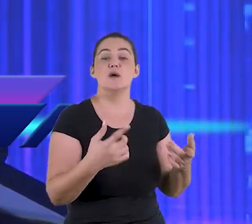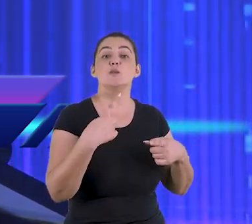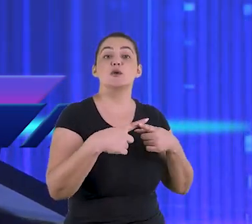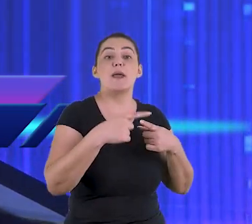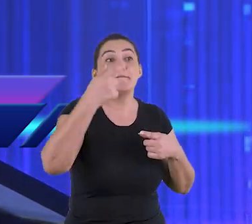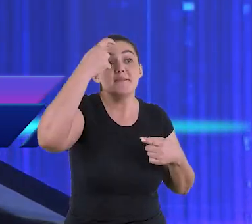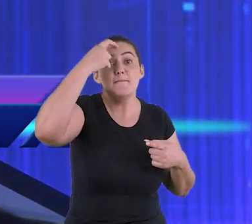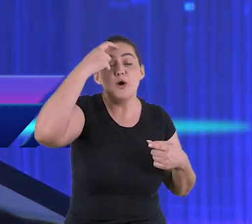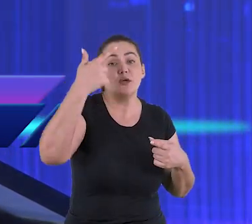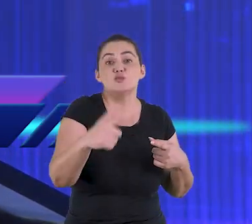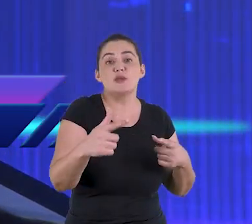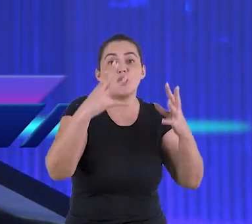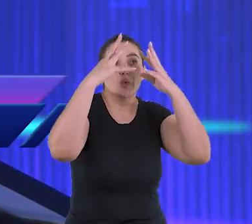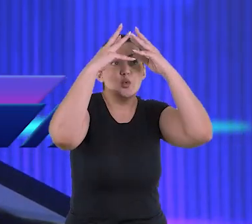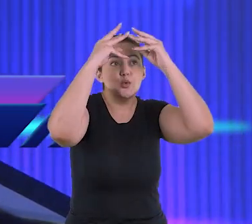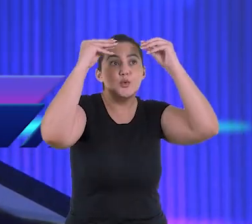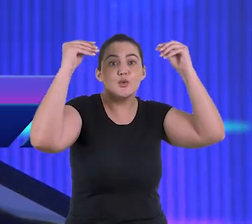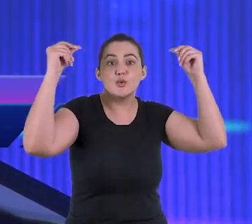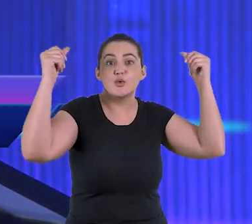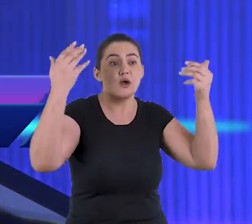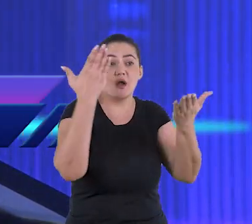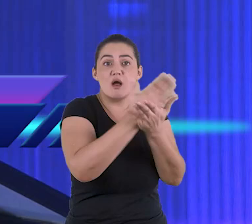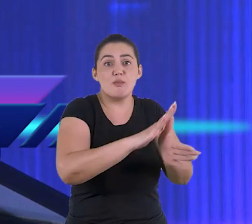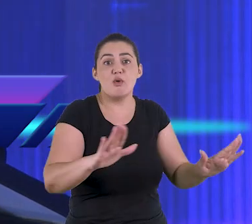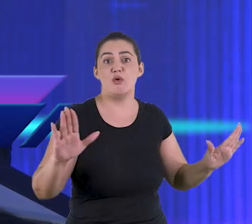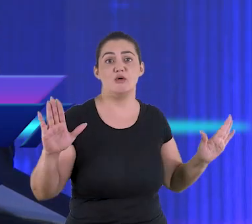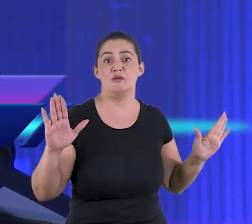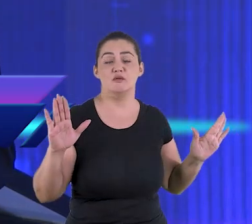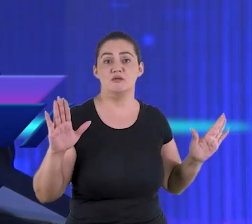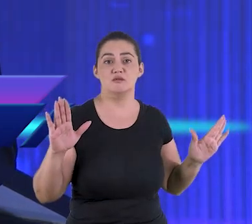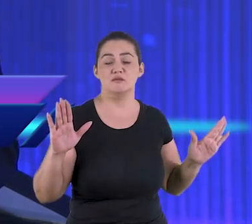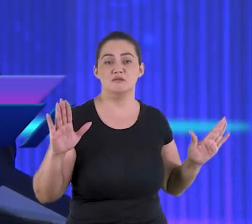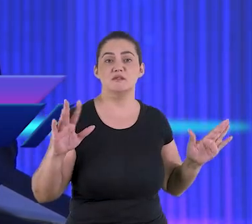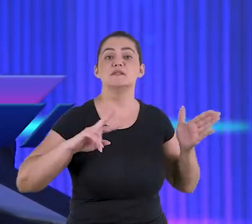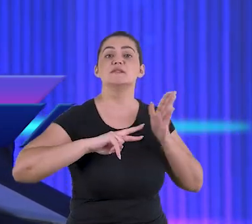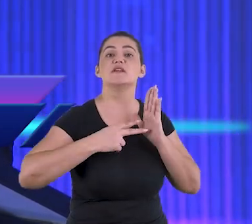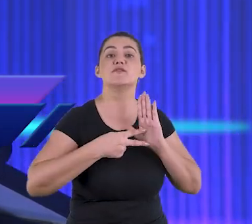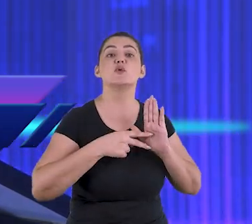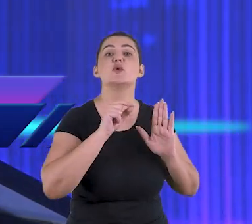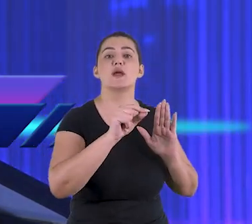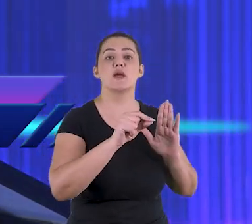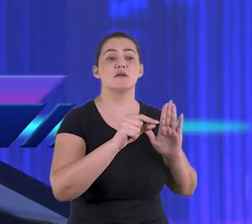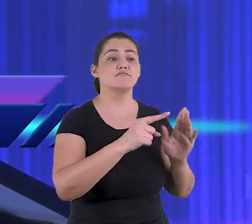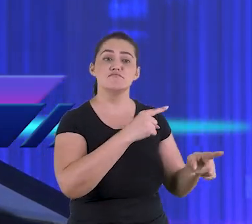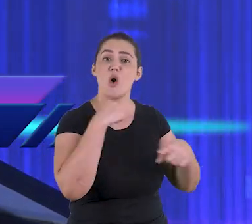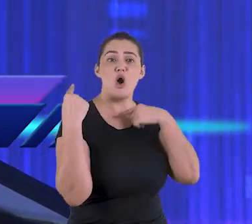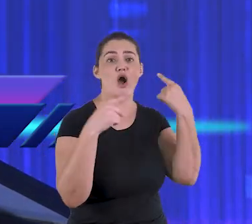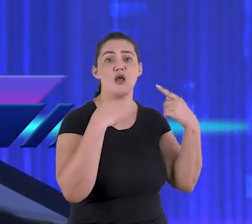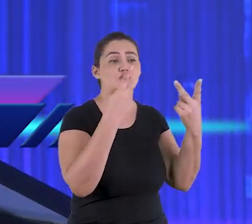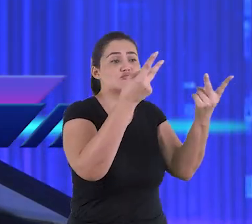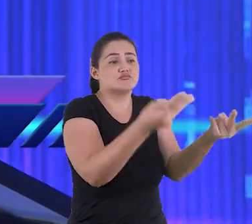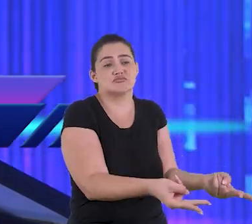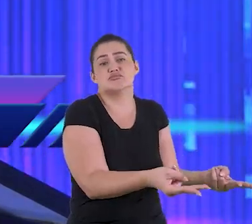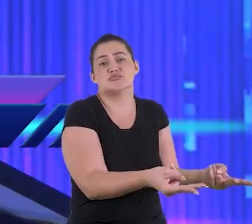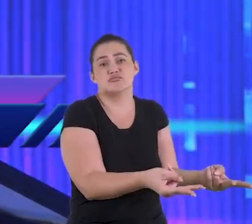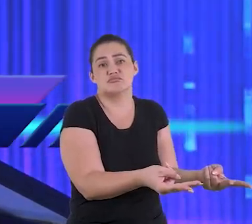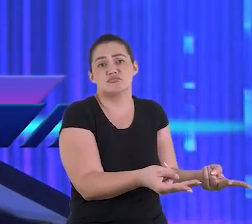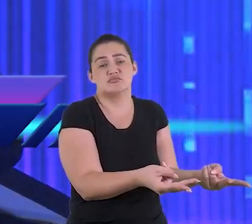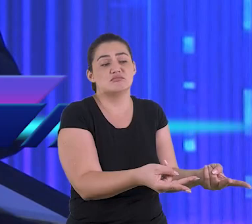têm nenhuma recompensa a receber, porque a memória deles jaz no esquecimento. Sabe o que é